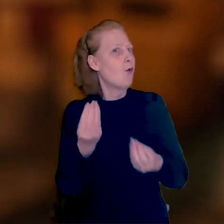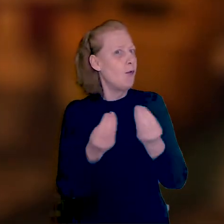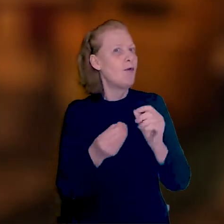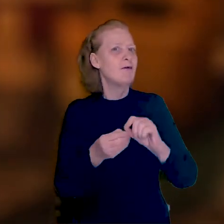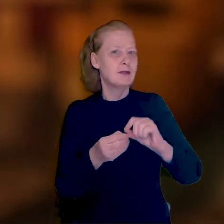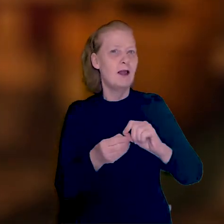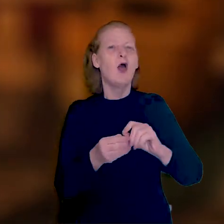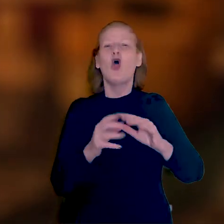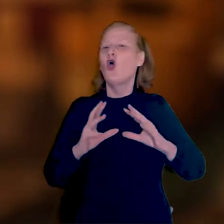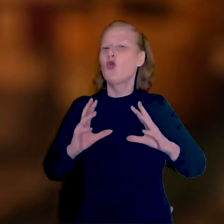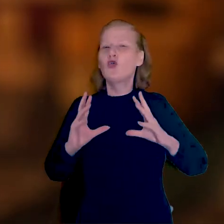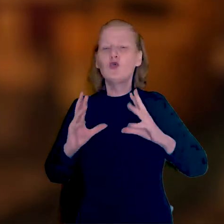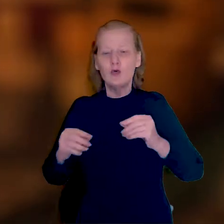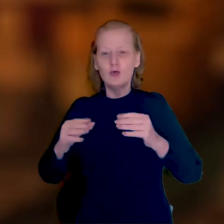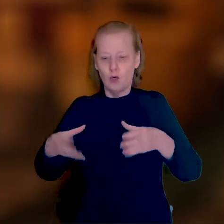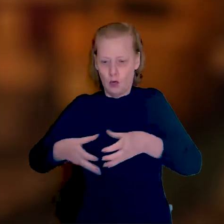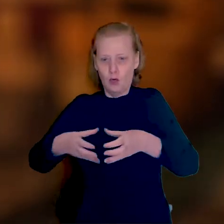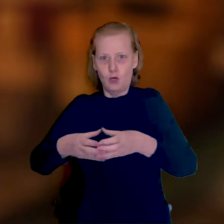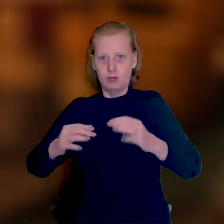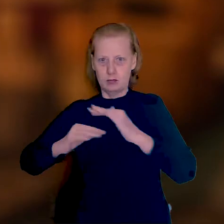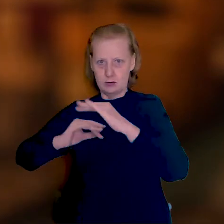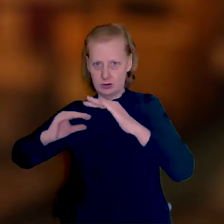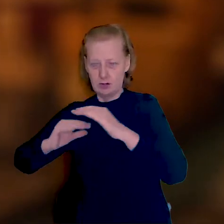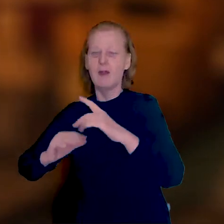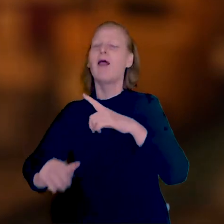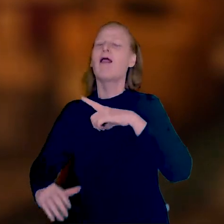todo enxame tem como salvar.